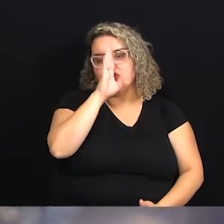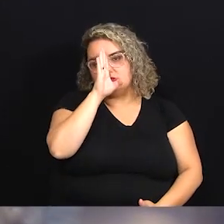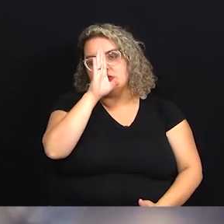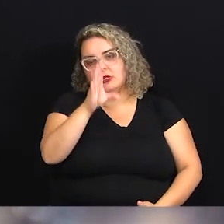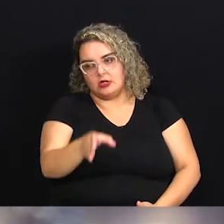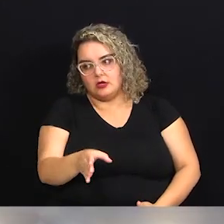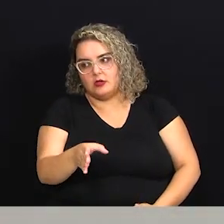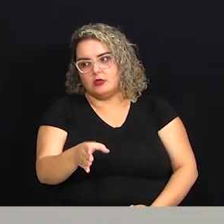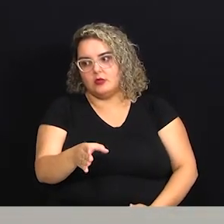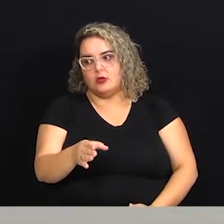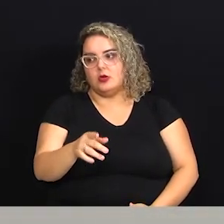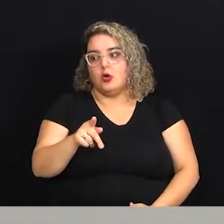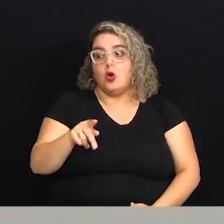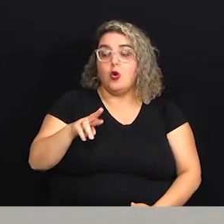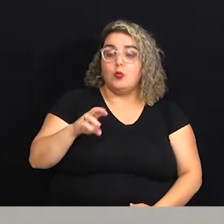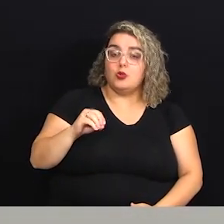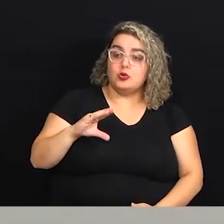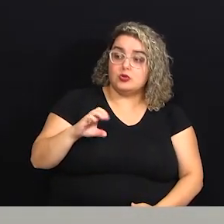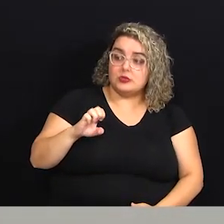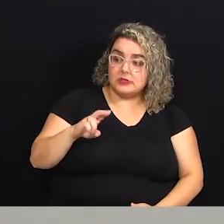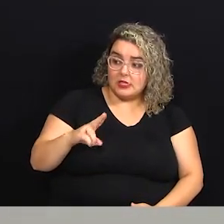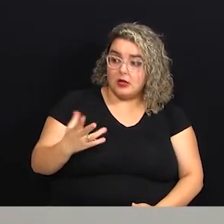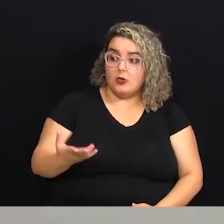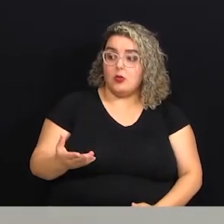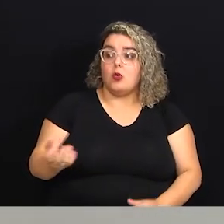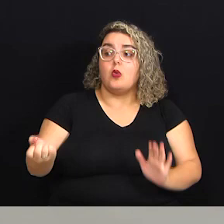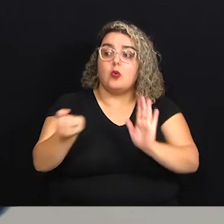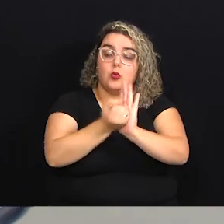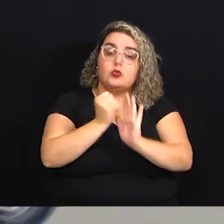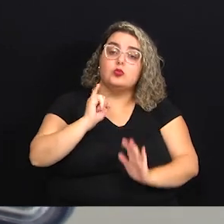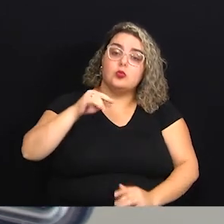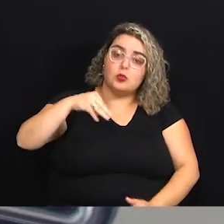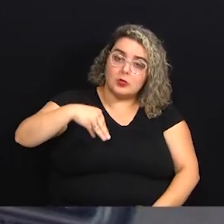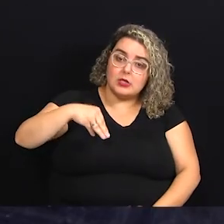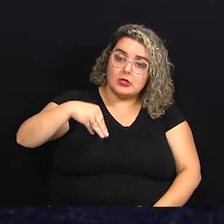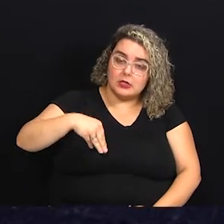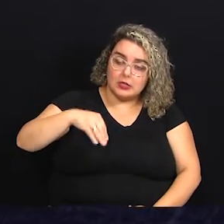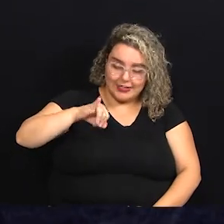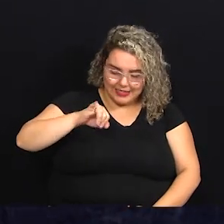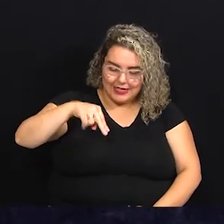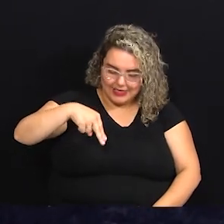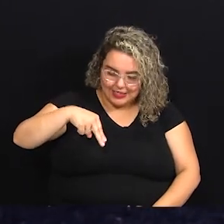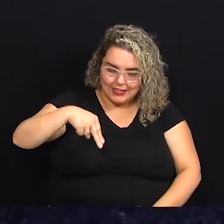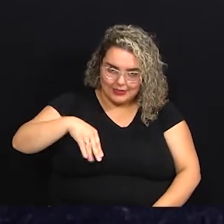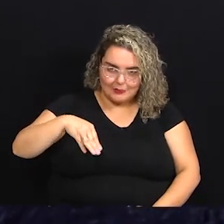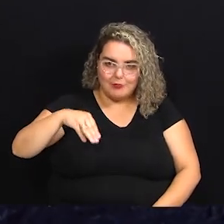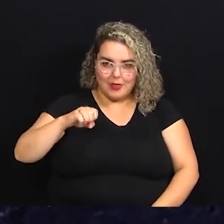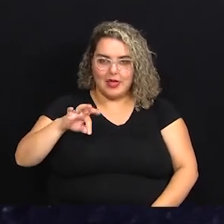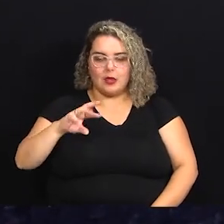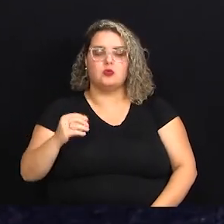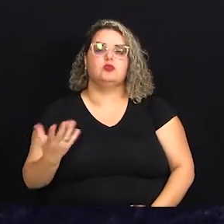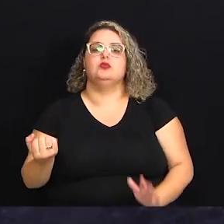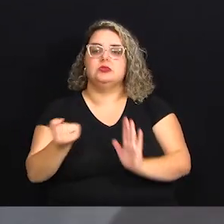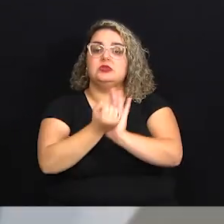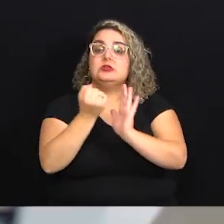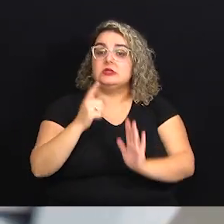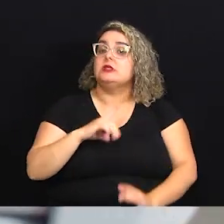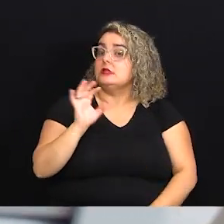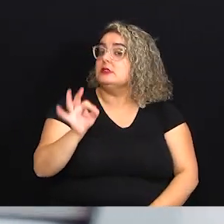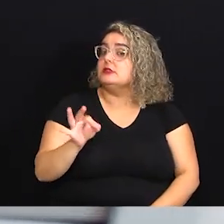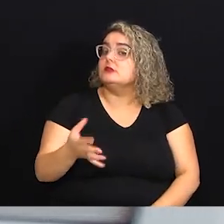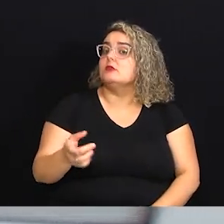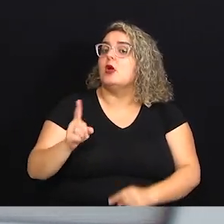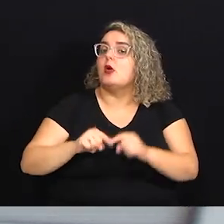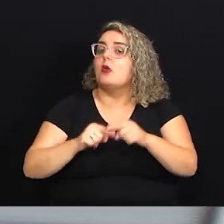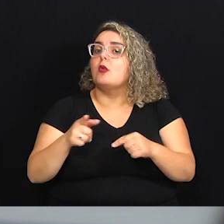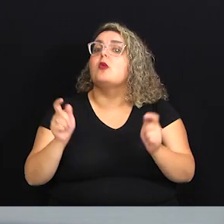LED e ainda de preferência que tenha um selo Procel ou seja registrada no Inmetro. Porque aí você vai ter, assim, você